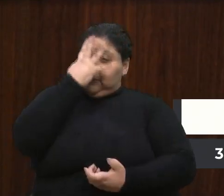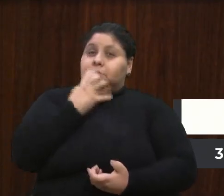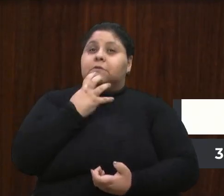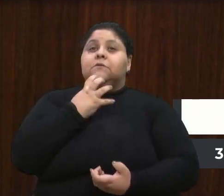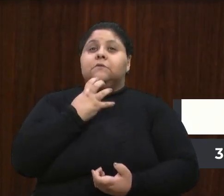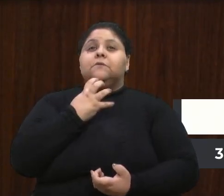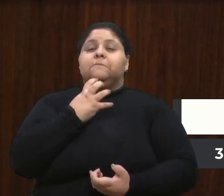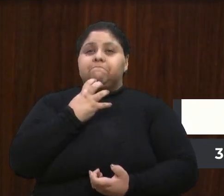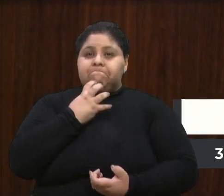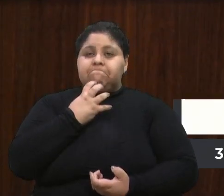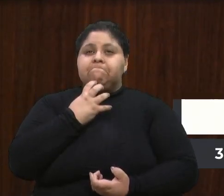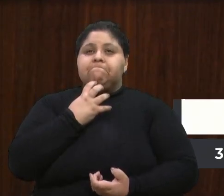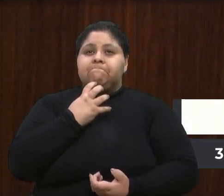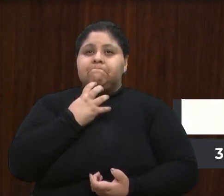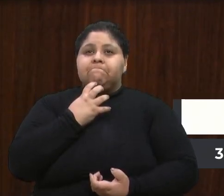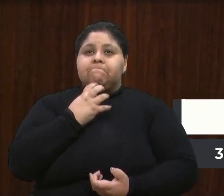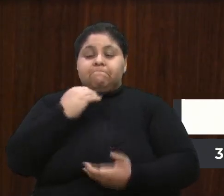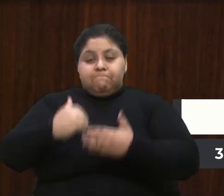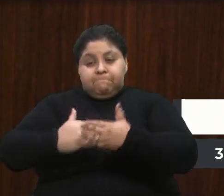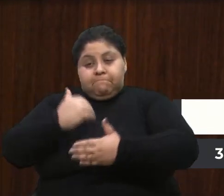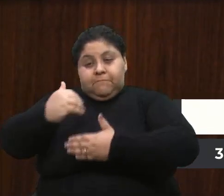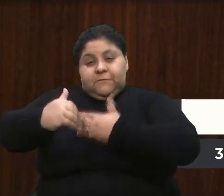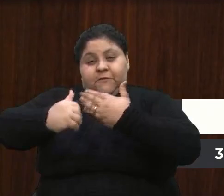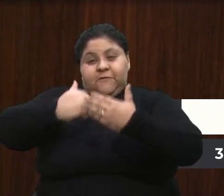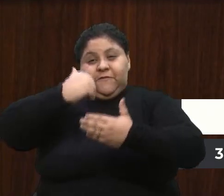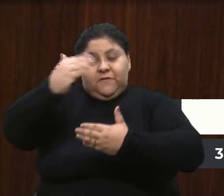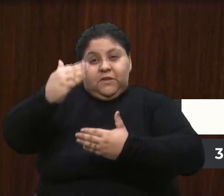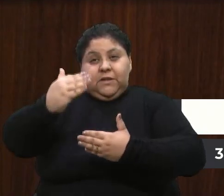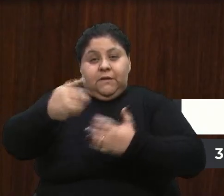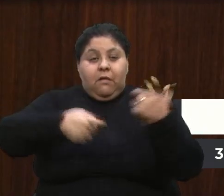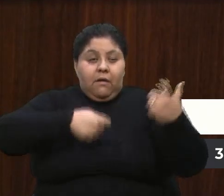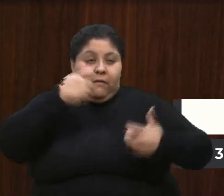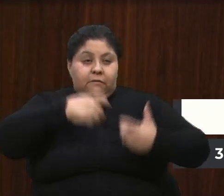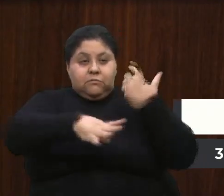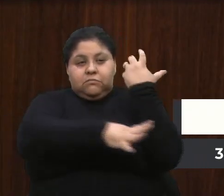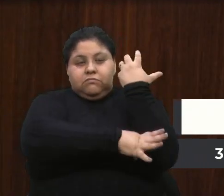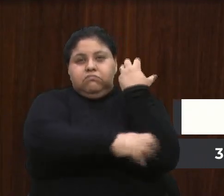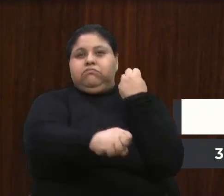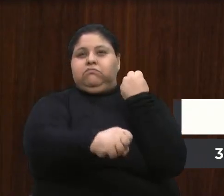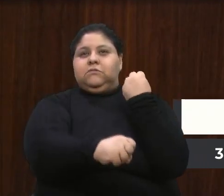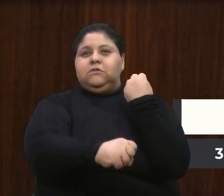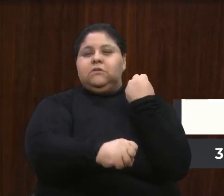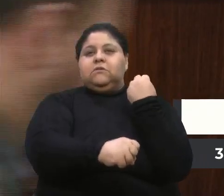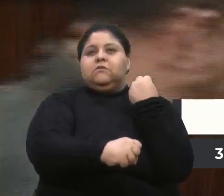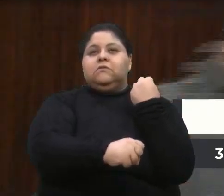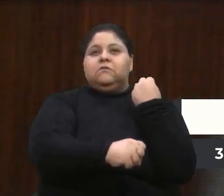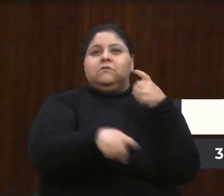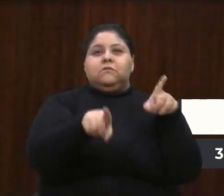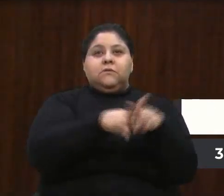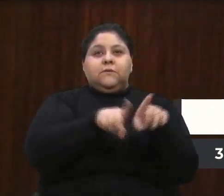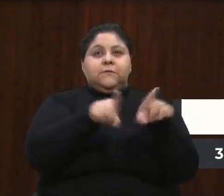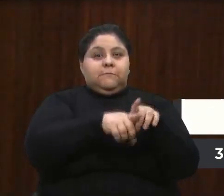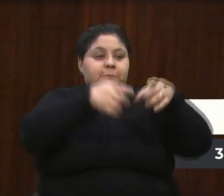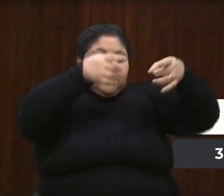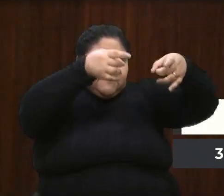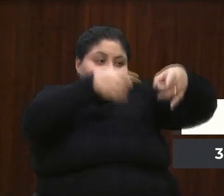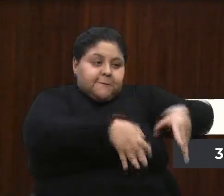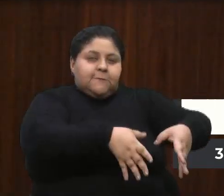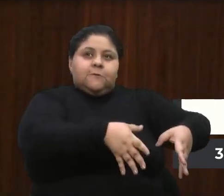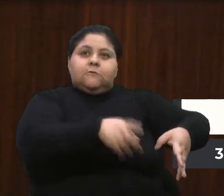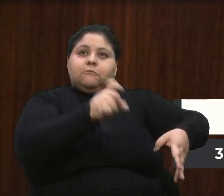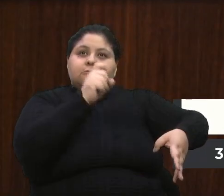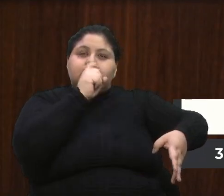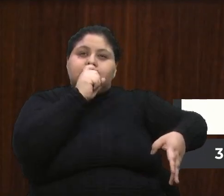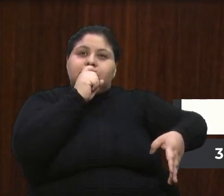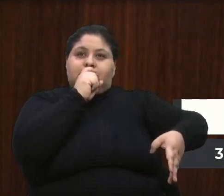um debate que vai para além da discussão do aborto, que vai para a questão do abandono parental, que vai